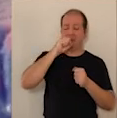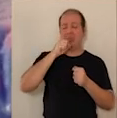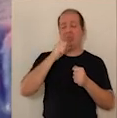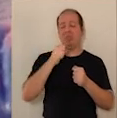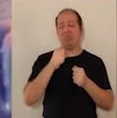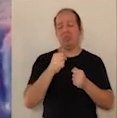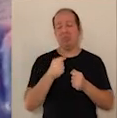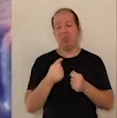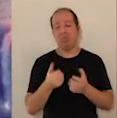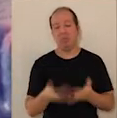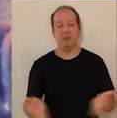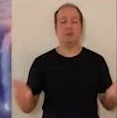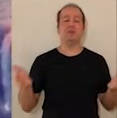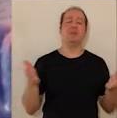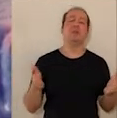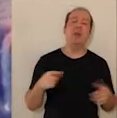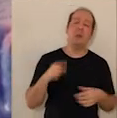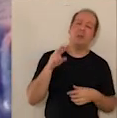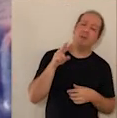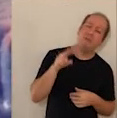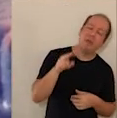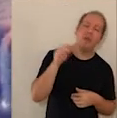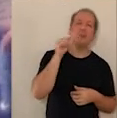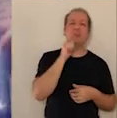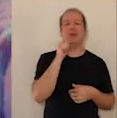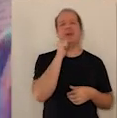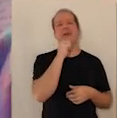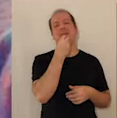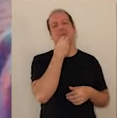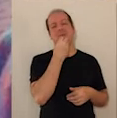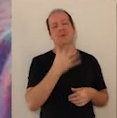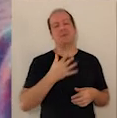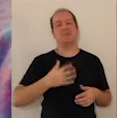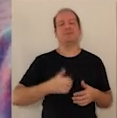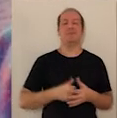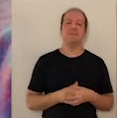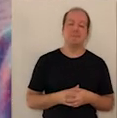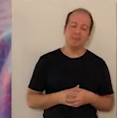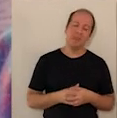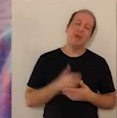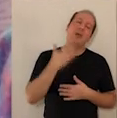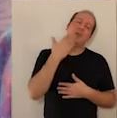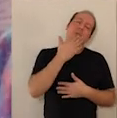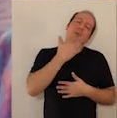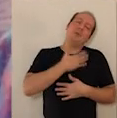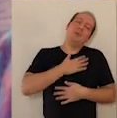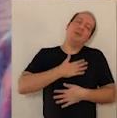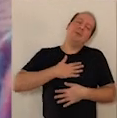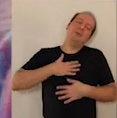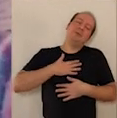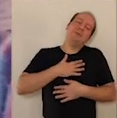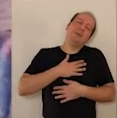mas ver uma mulher seria tão bom. Uma doce medicina.